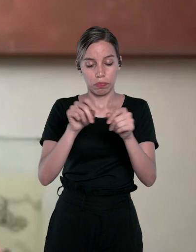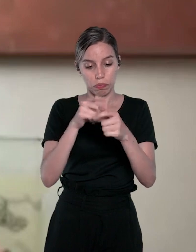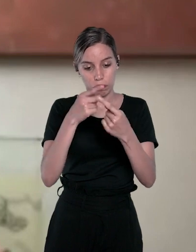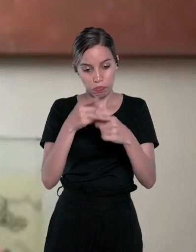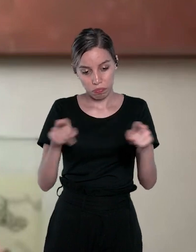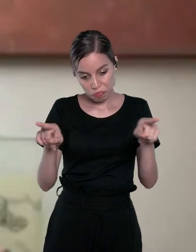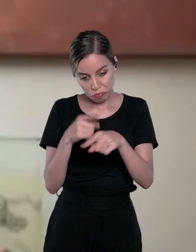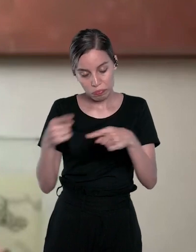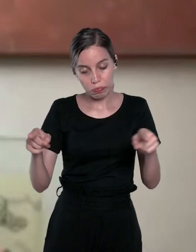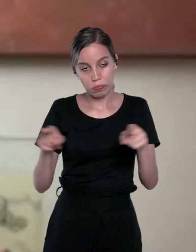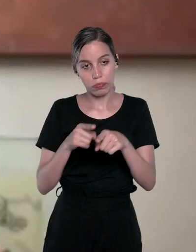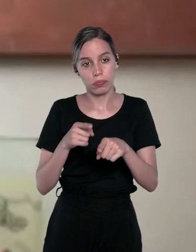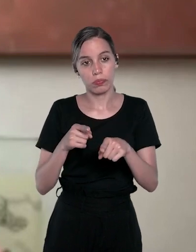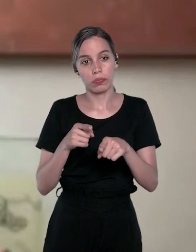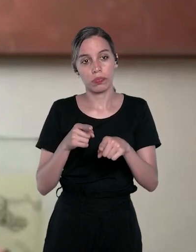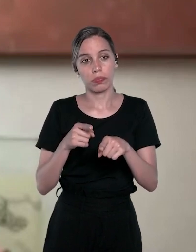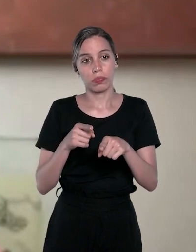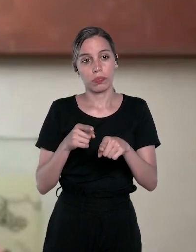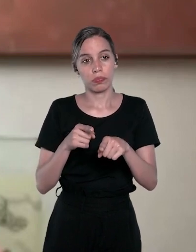para a ópera, por exemplo.